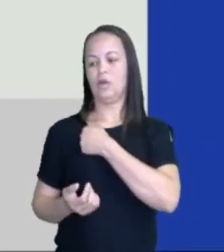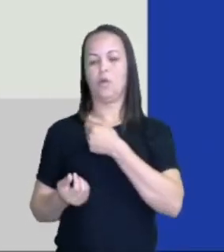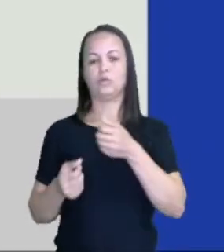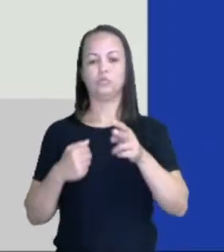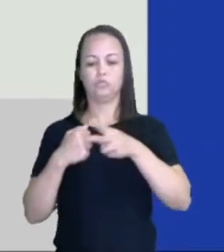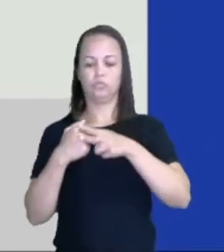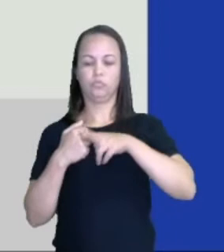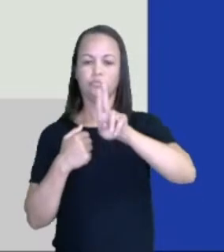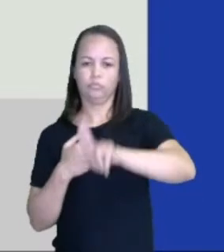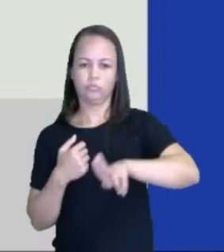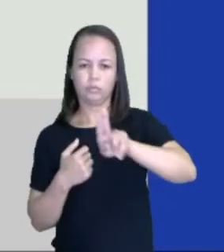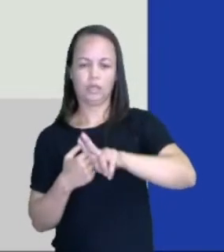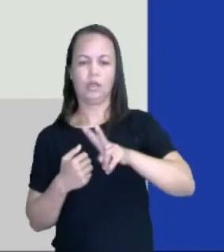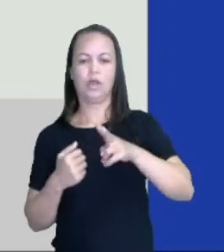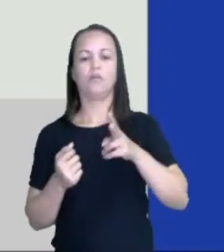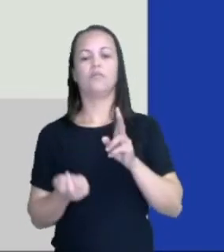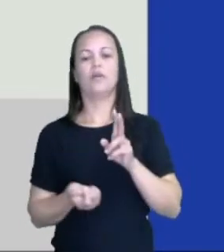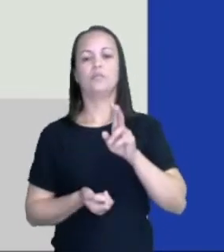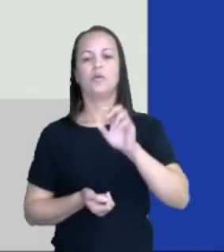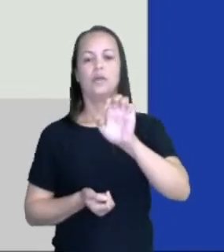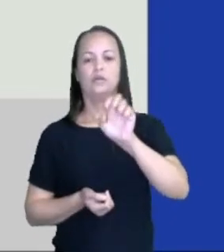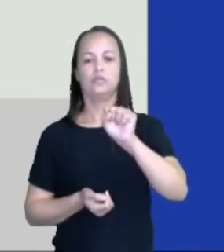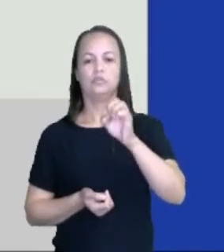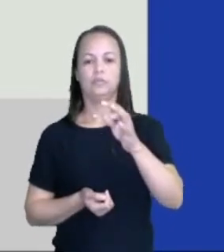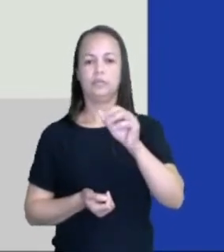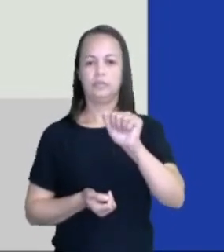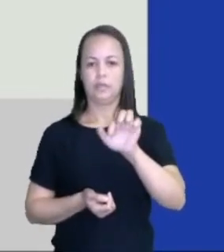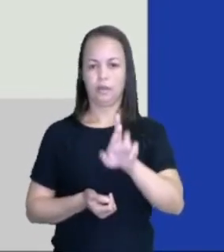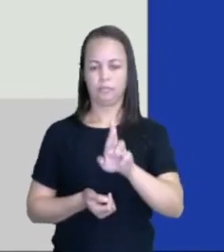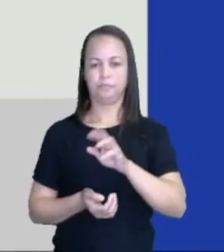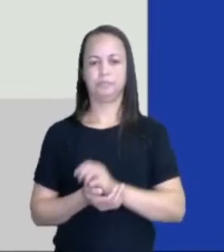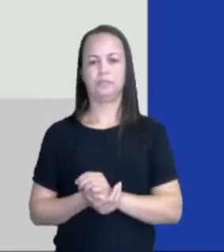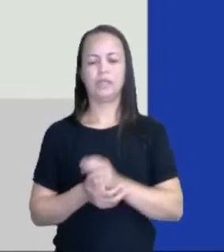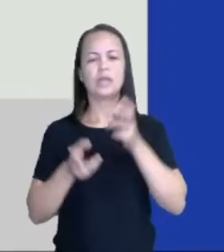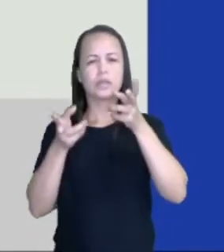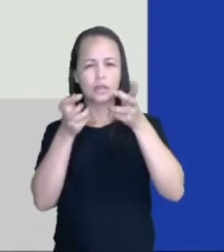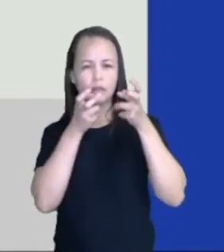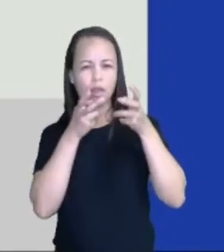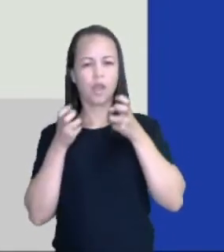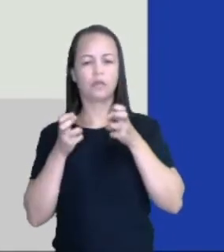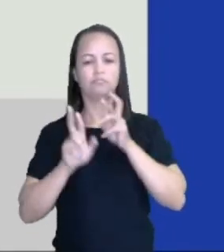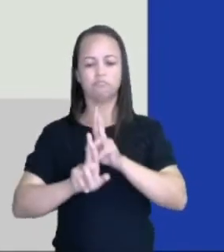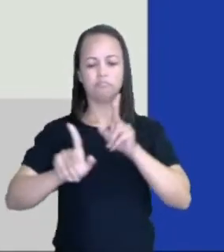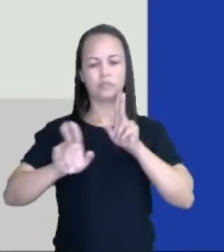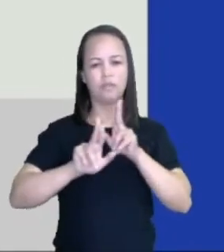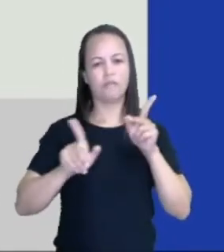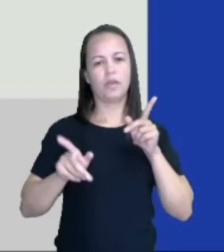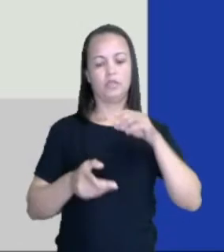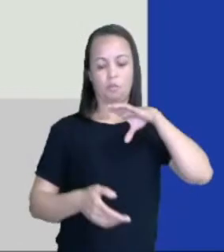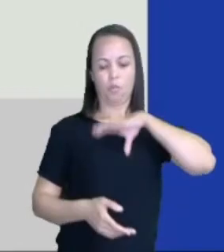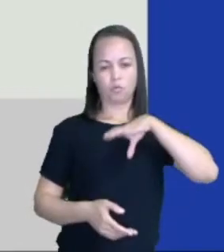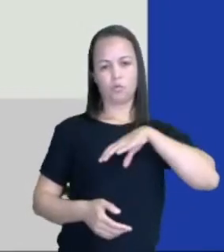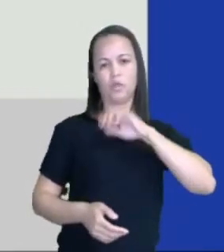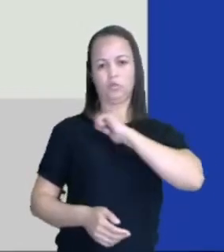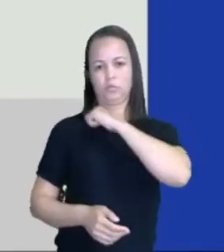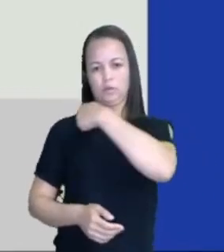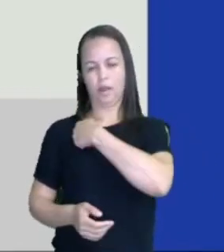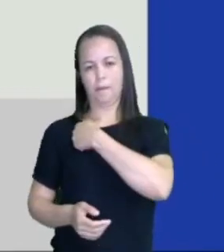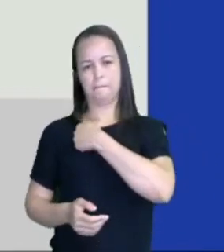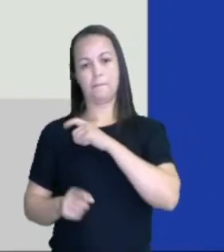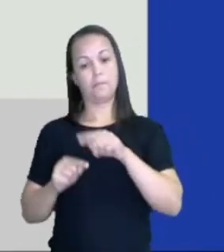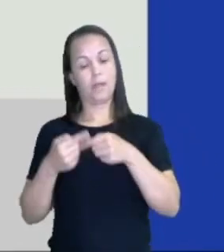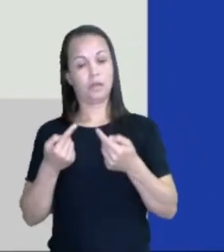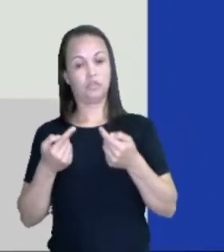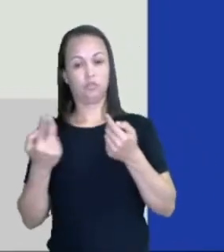por isso que é sempre importante a gente estar observando essas diferenças, porque por mais que o idioma eles se